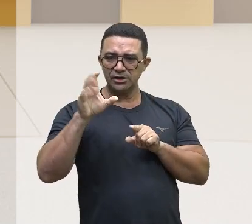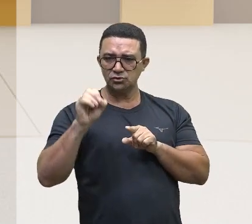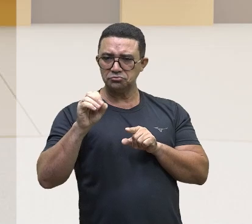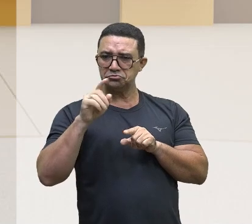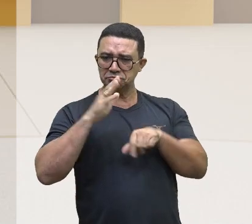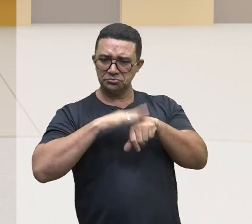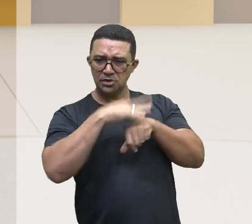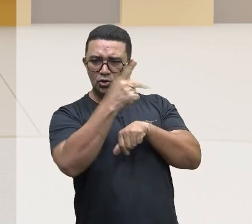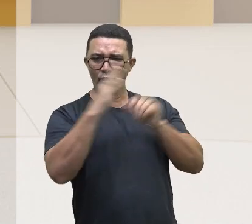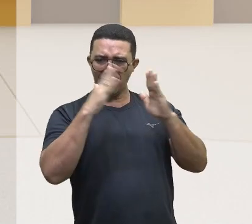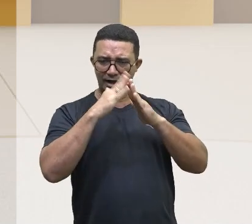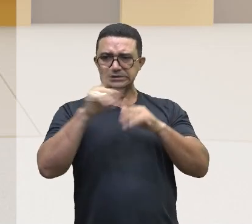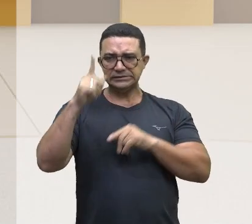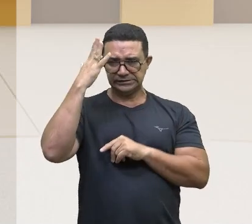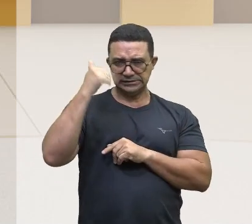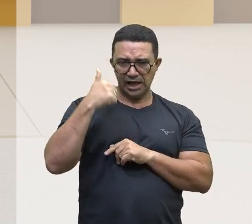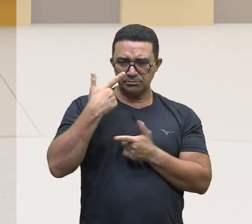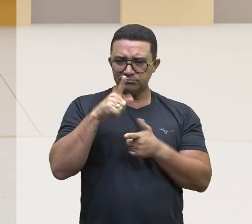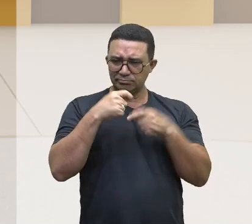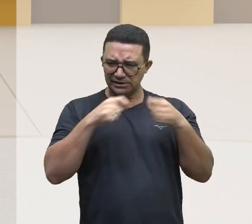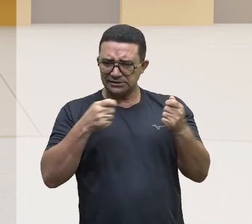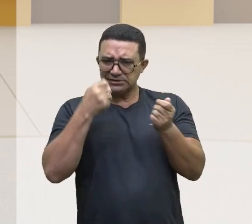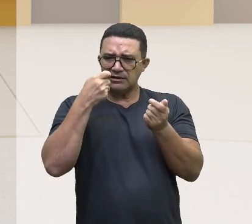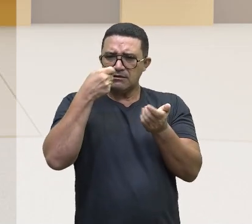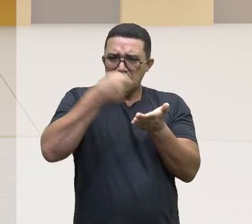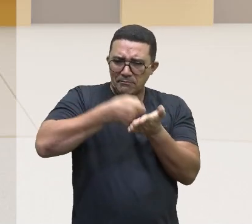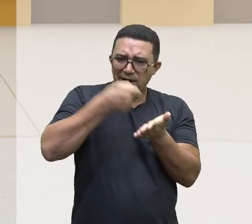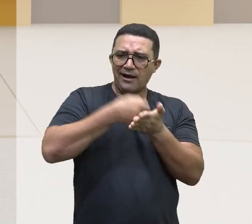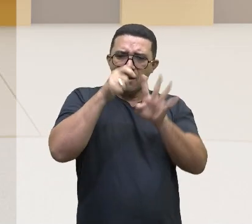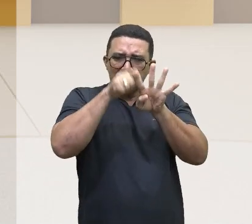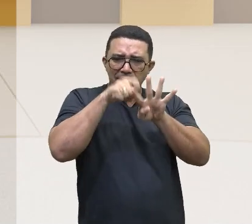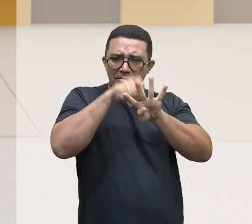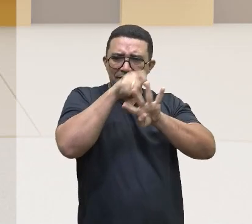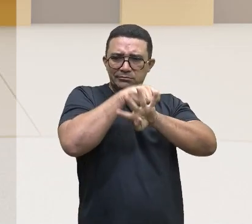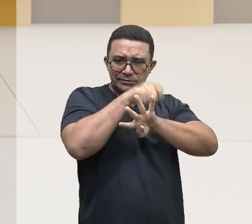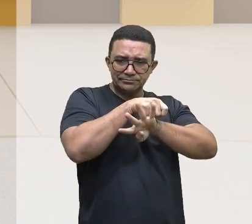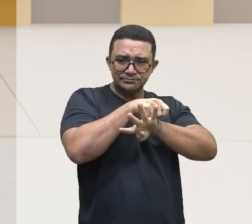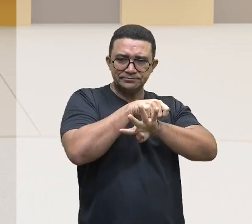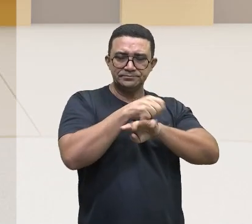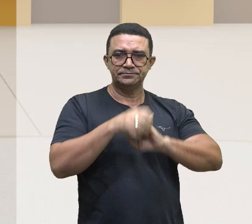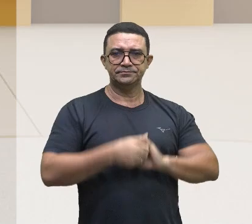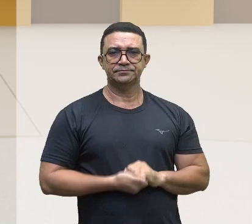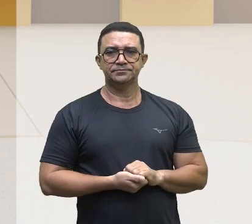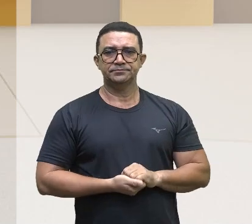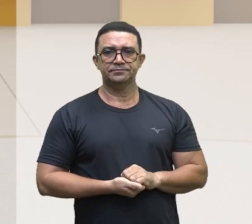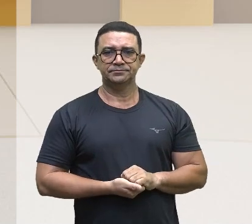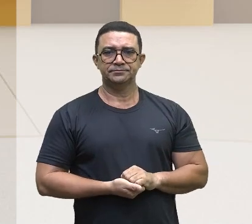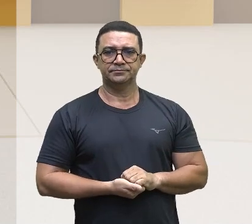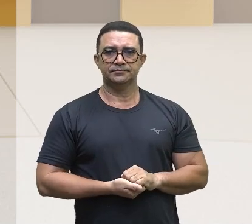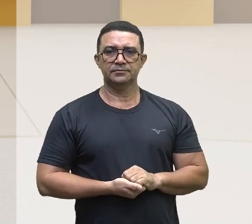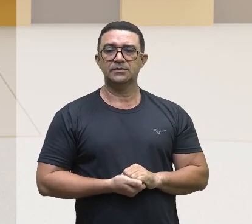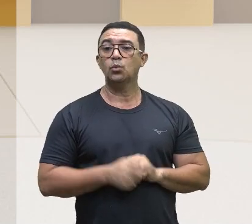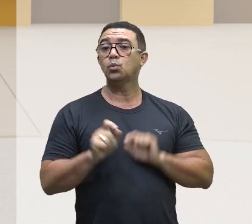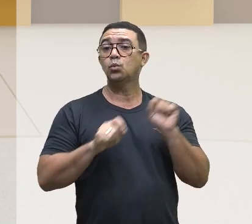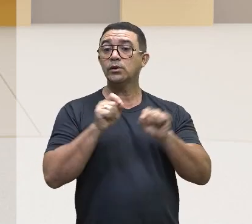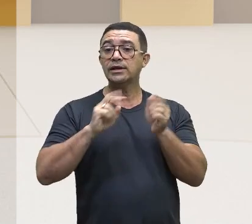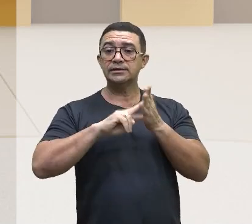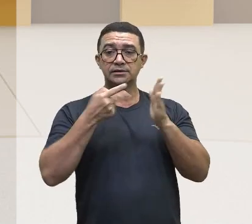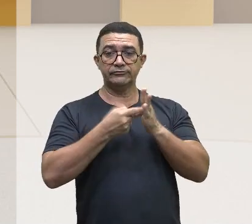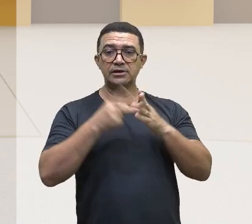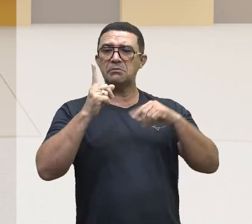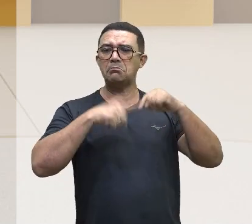são as despesas fixas que você precisa pagar ali todos os meses? E por último, o que são